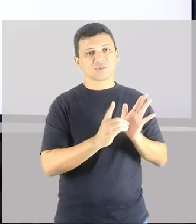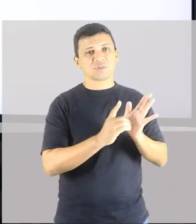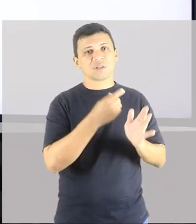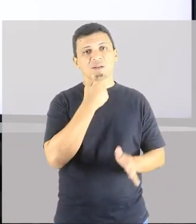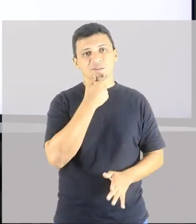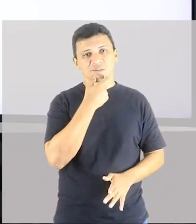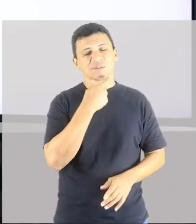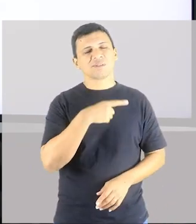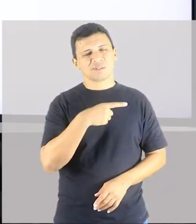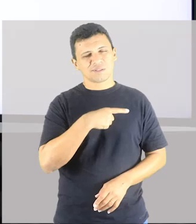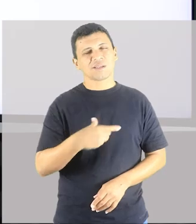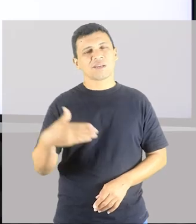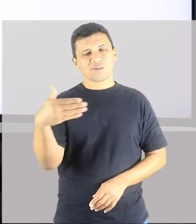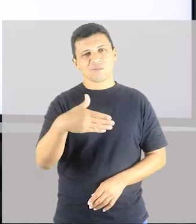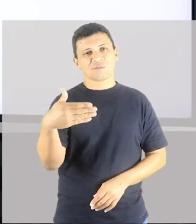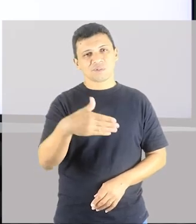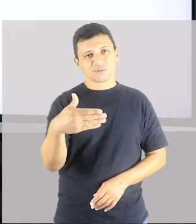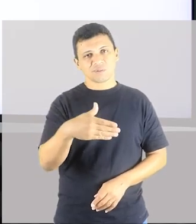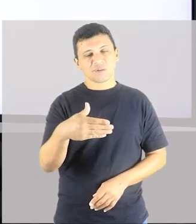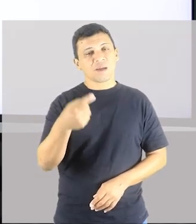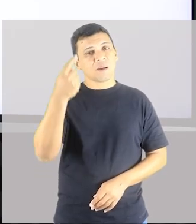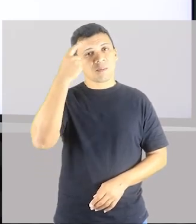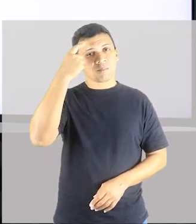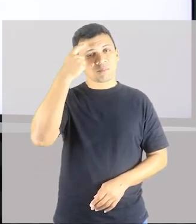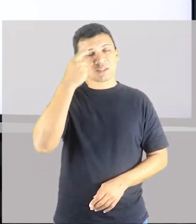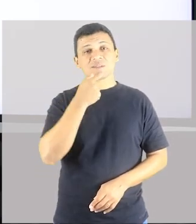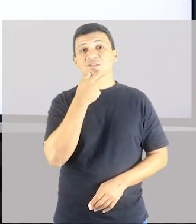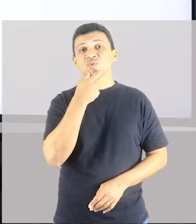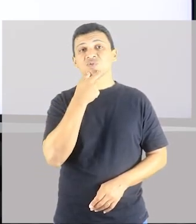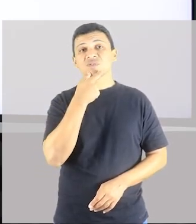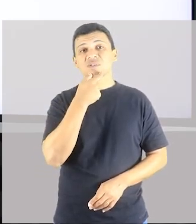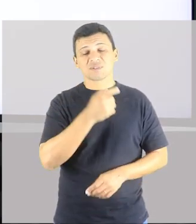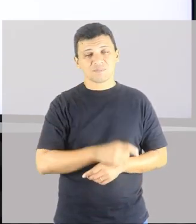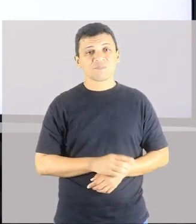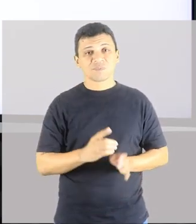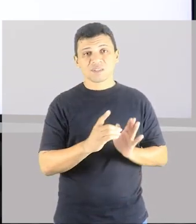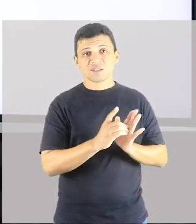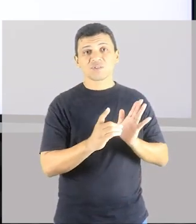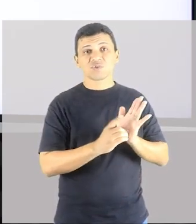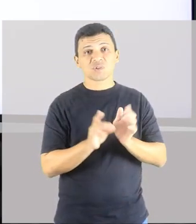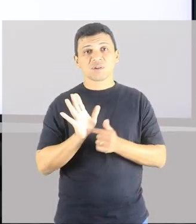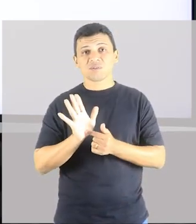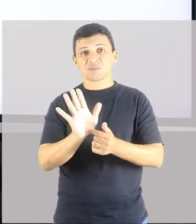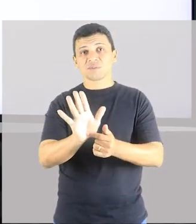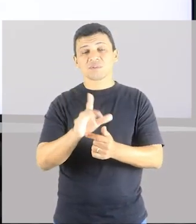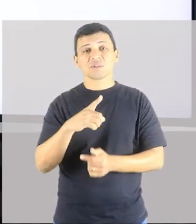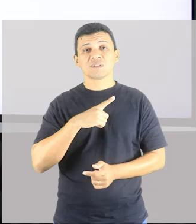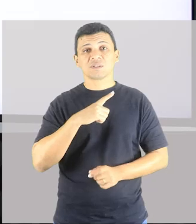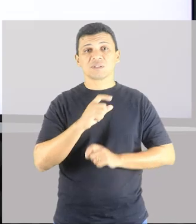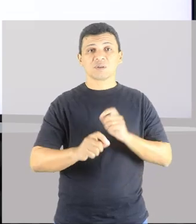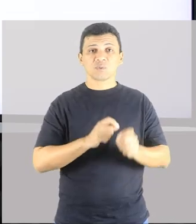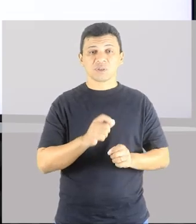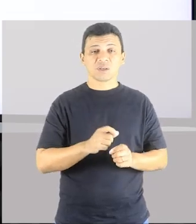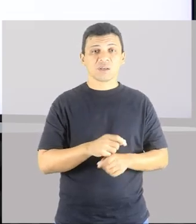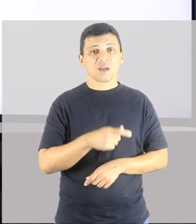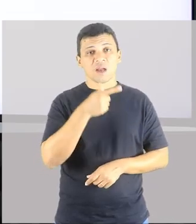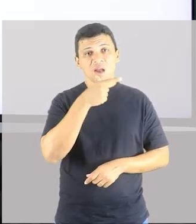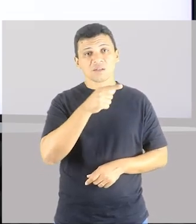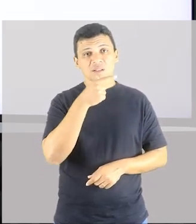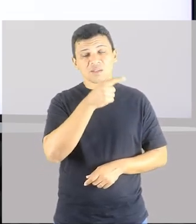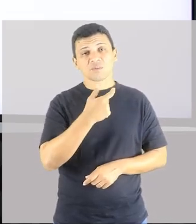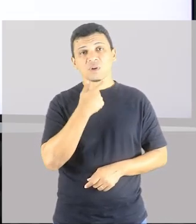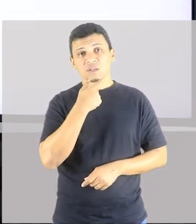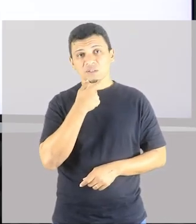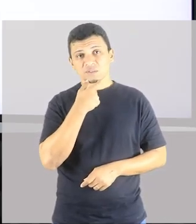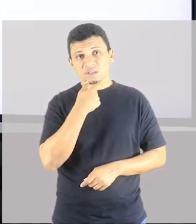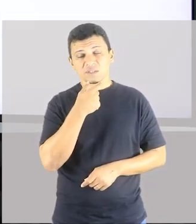grande frequência quando a gente pensa no nosso componente curricular, tá? Dicionários que vão trazer tanto a parte da língua inglesa